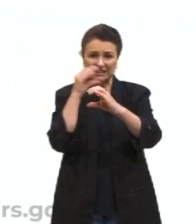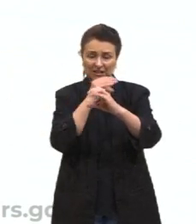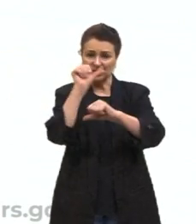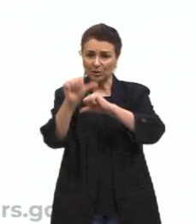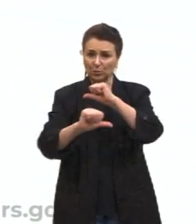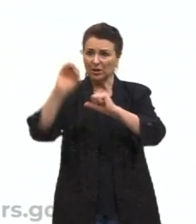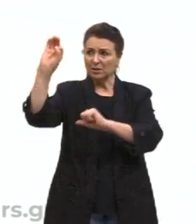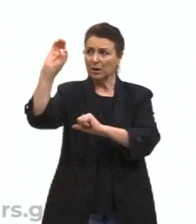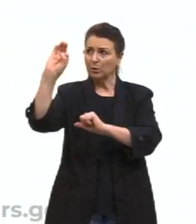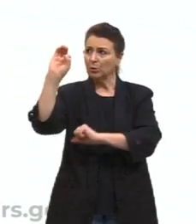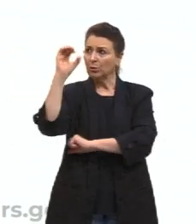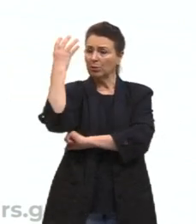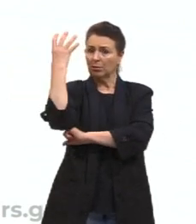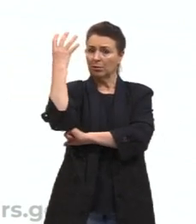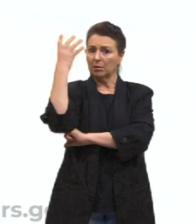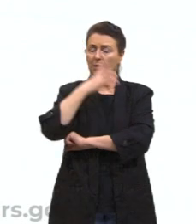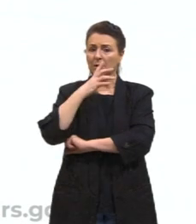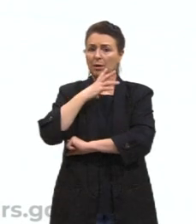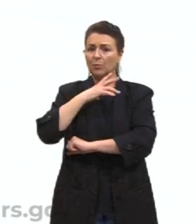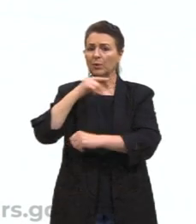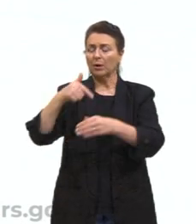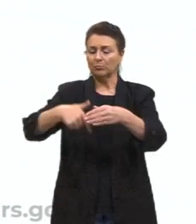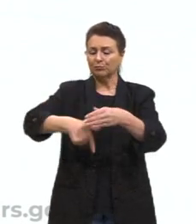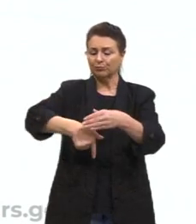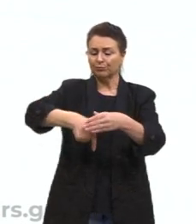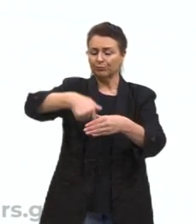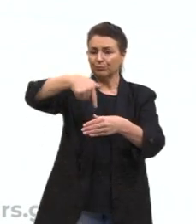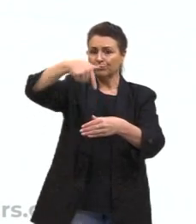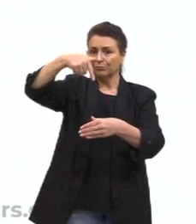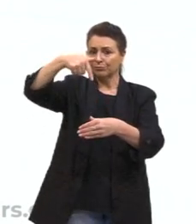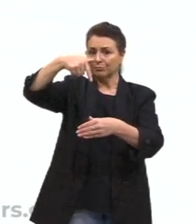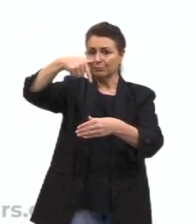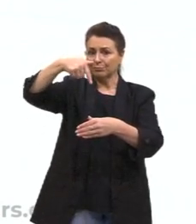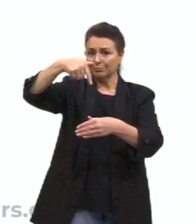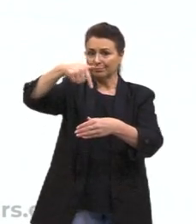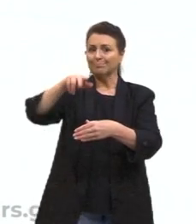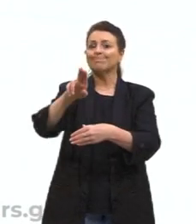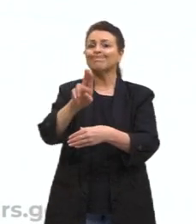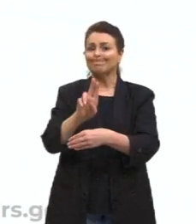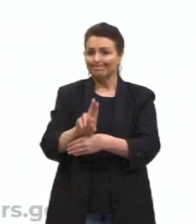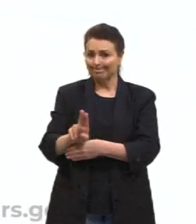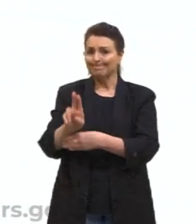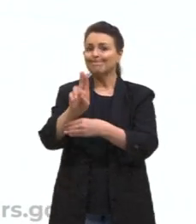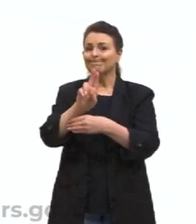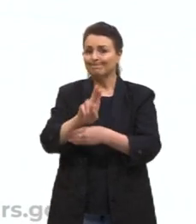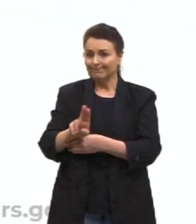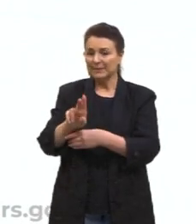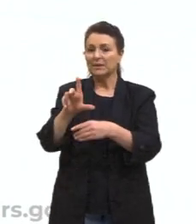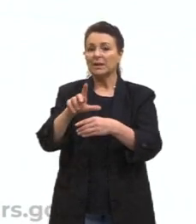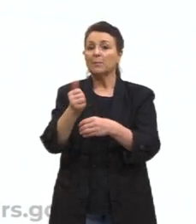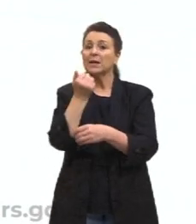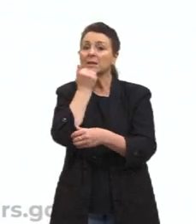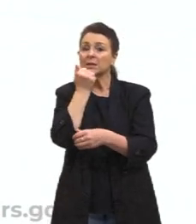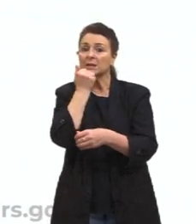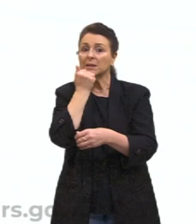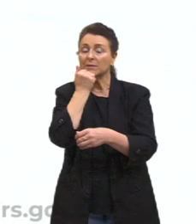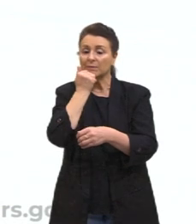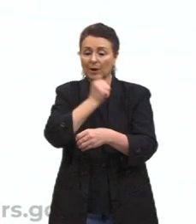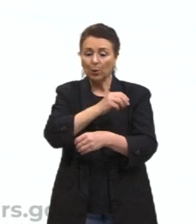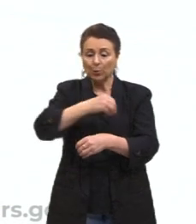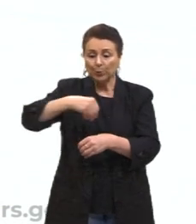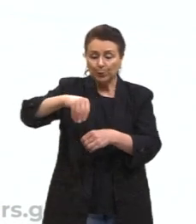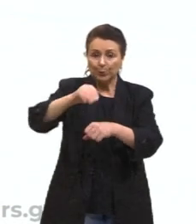a queima de combustíveis fósseis derivados do petróleo carvão mineral e gás natural